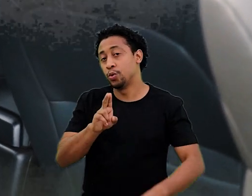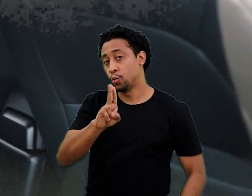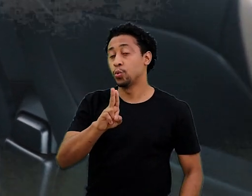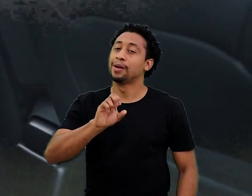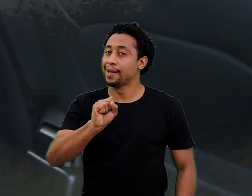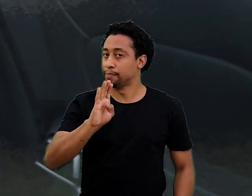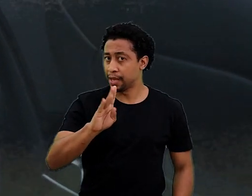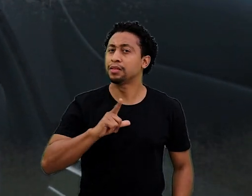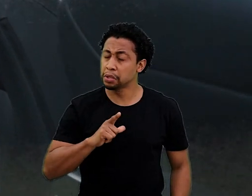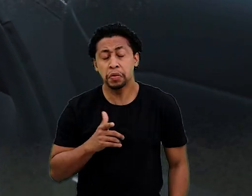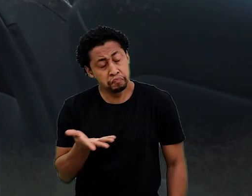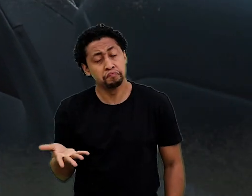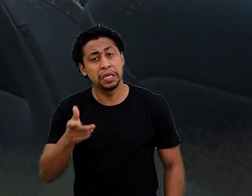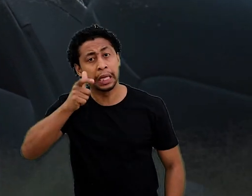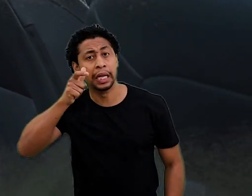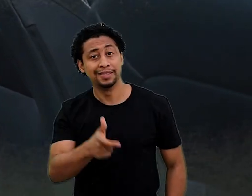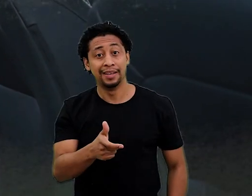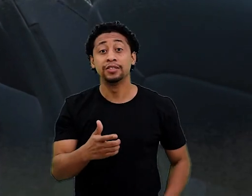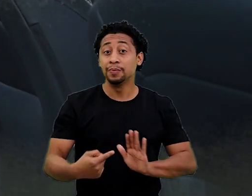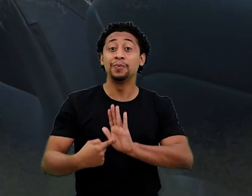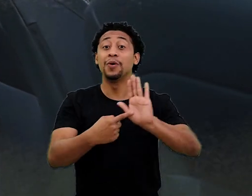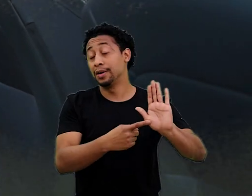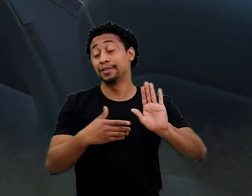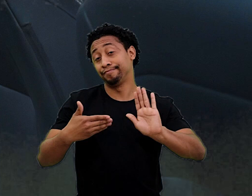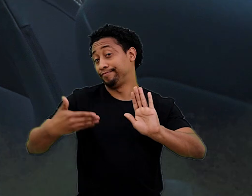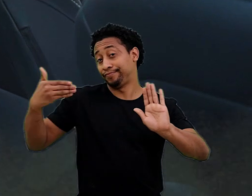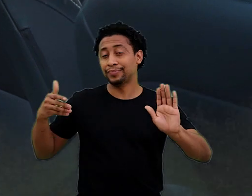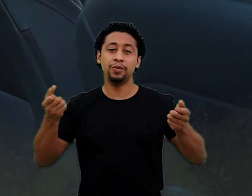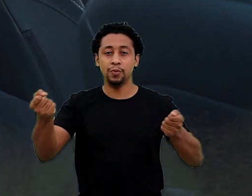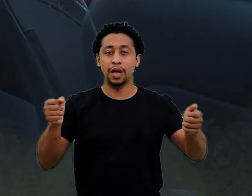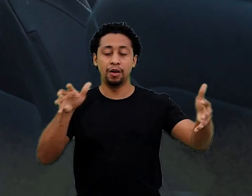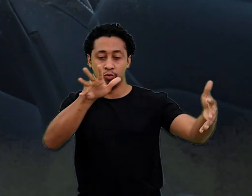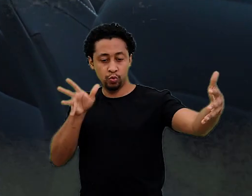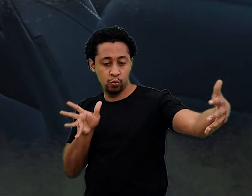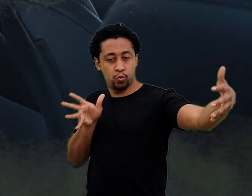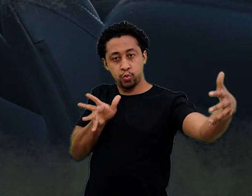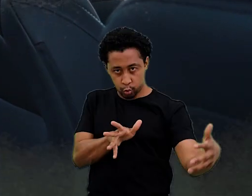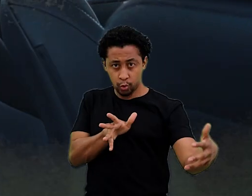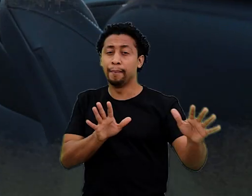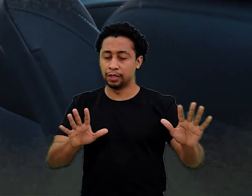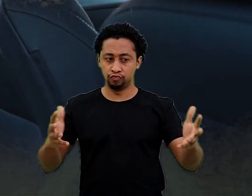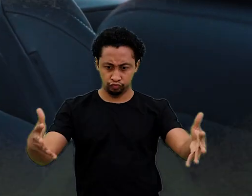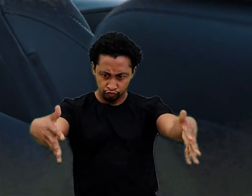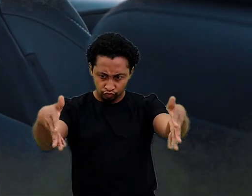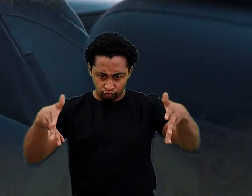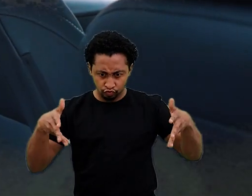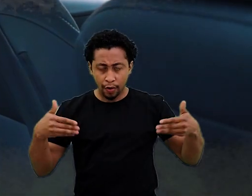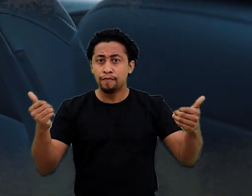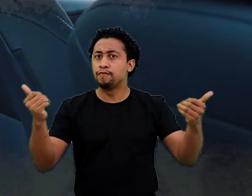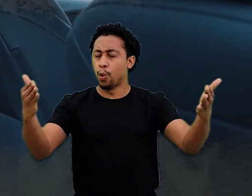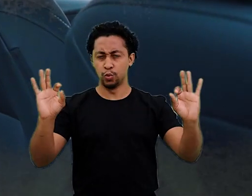qualidade interessante, entrega aí alguns pontos que é derivado de um SUV de entrada, apesar dessa percepção tão luxuosa do design